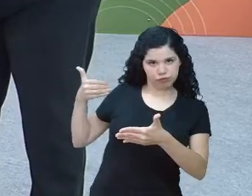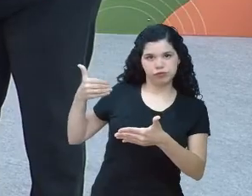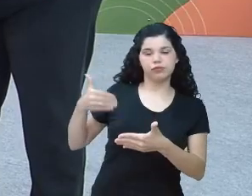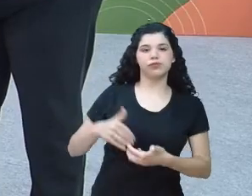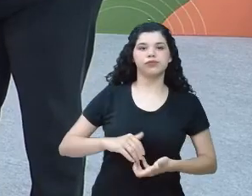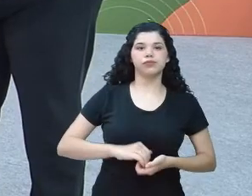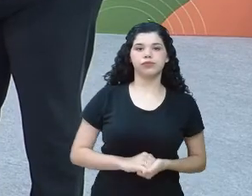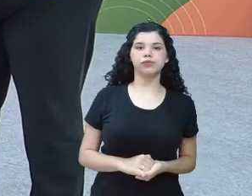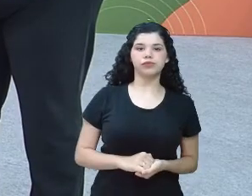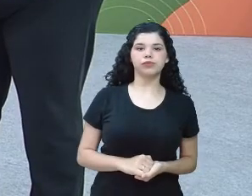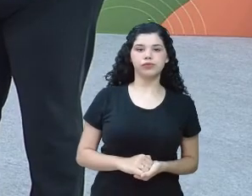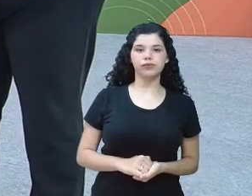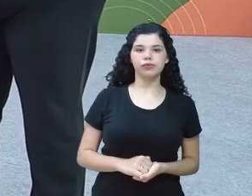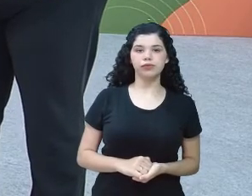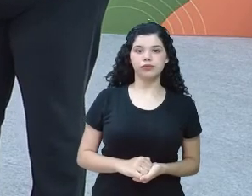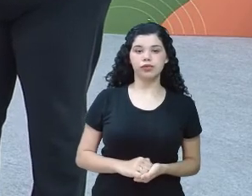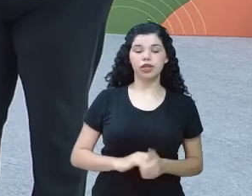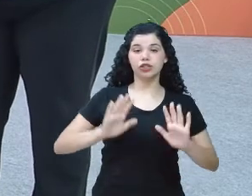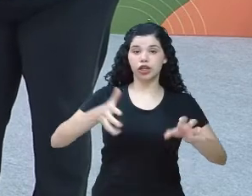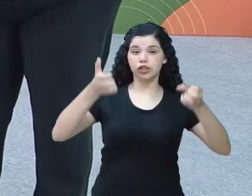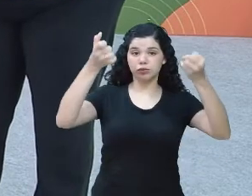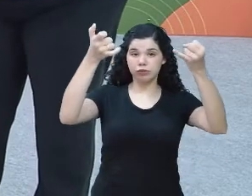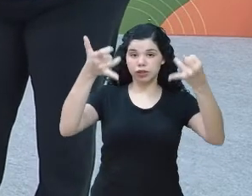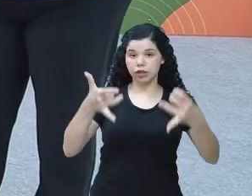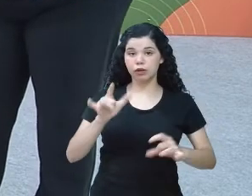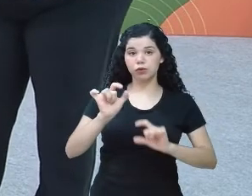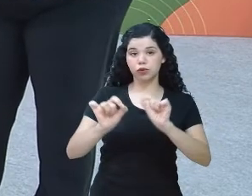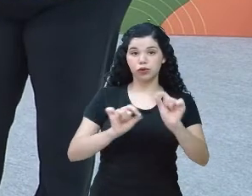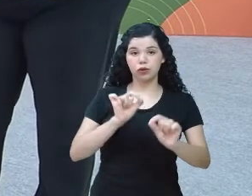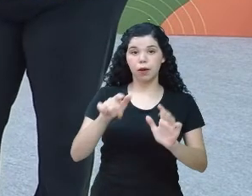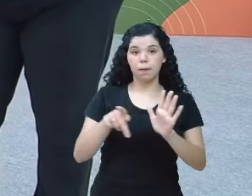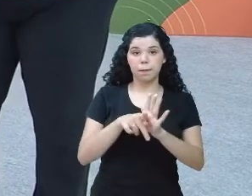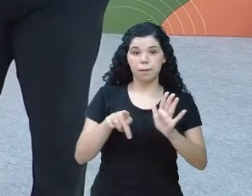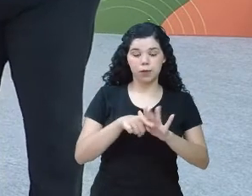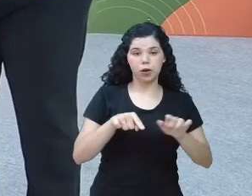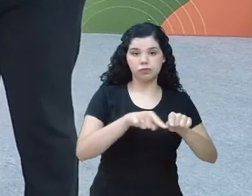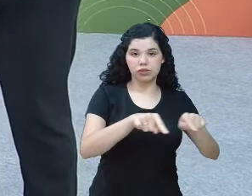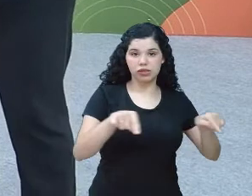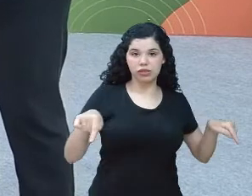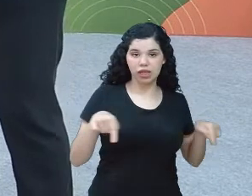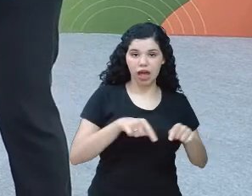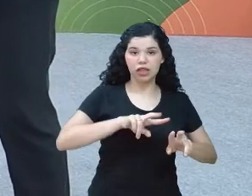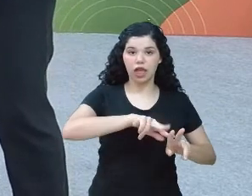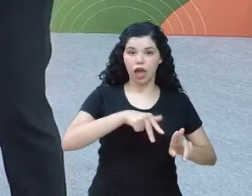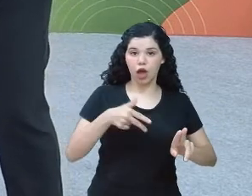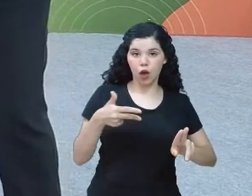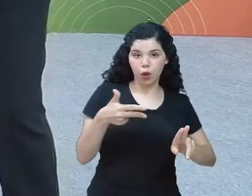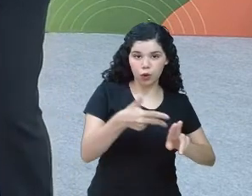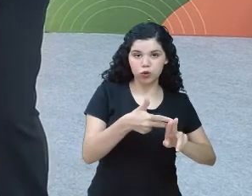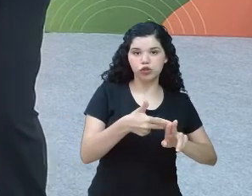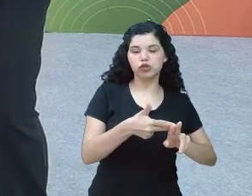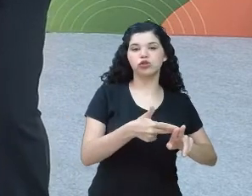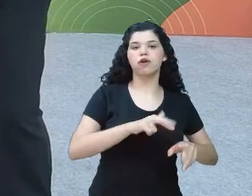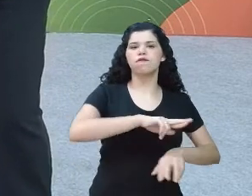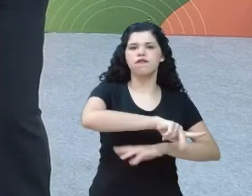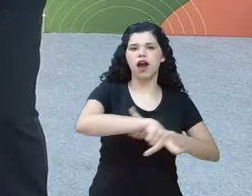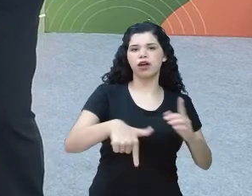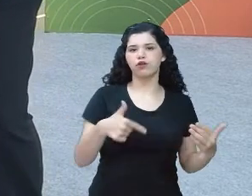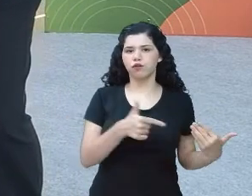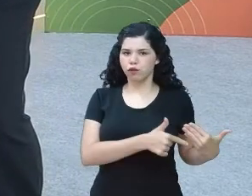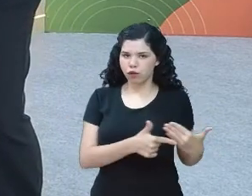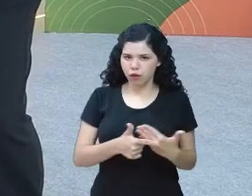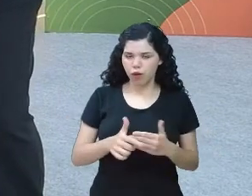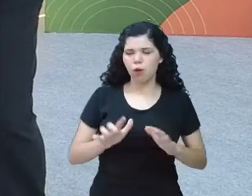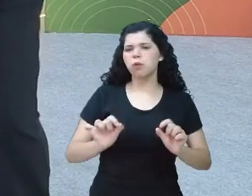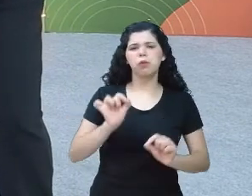encontros. Nós falamos um pouco sobre sala de recursos multifuncionais. O que são essas salas?